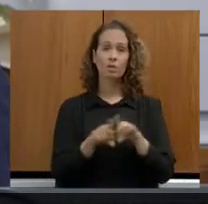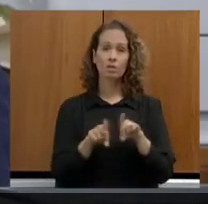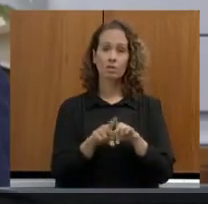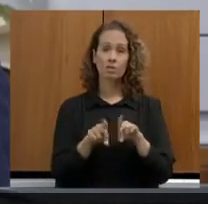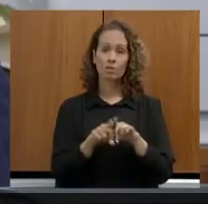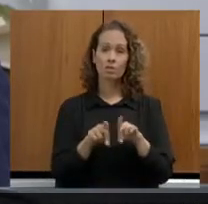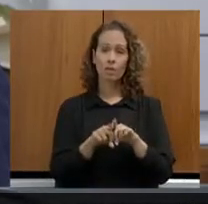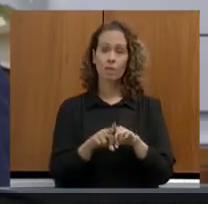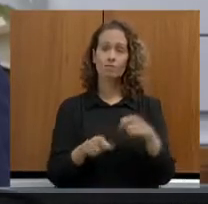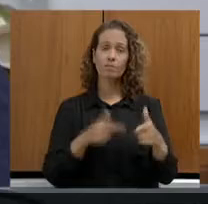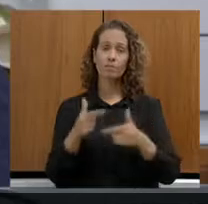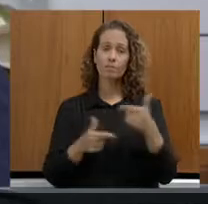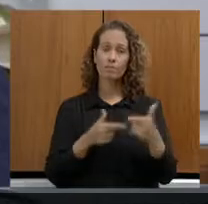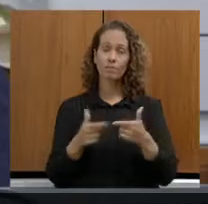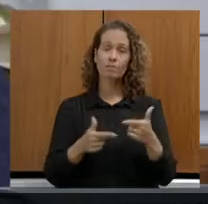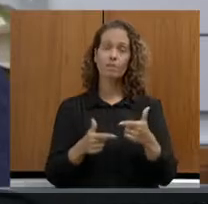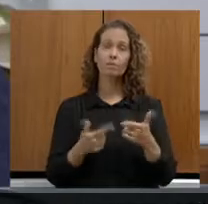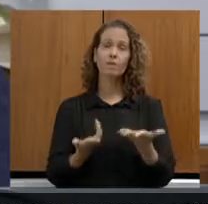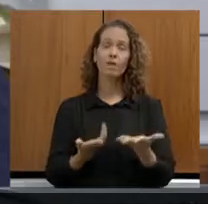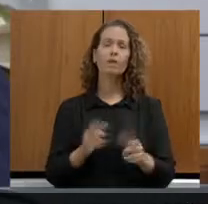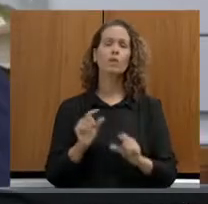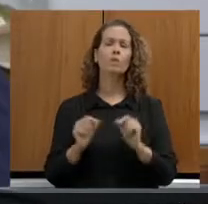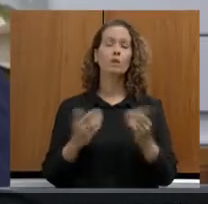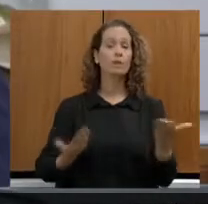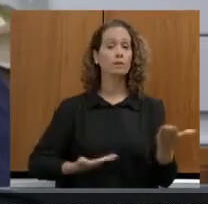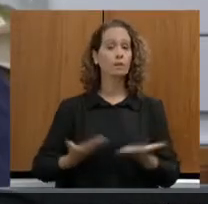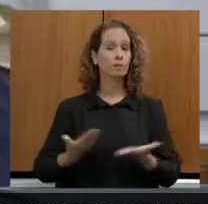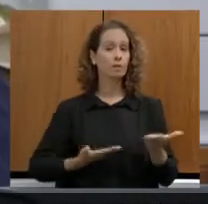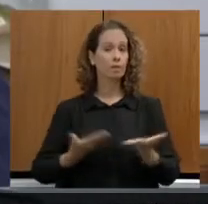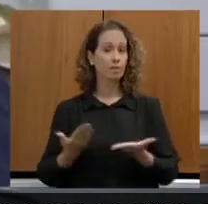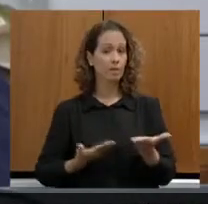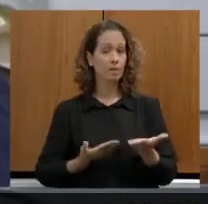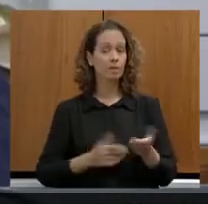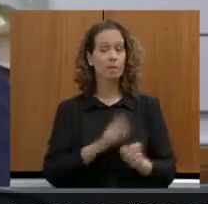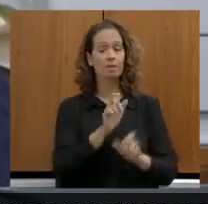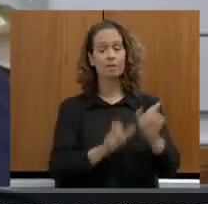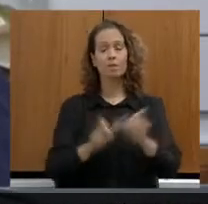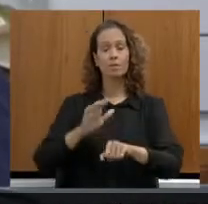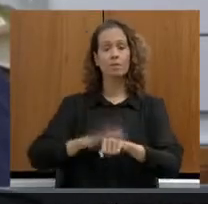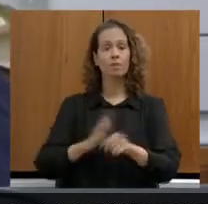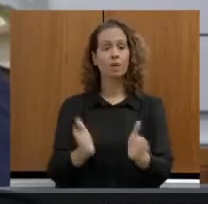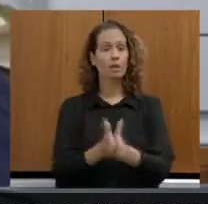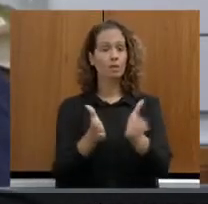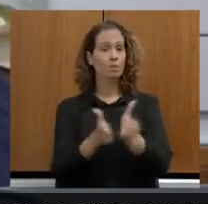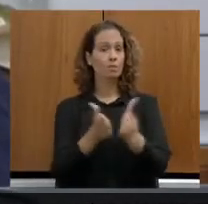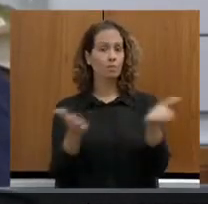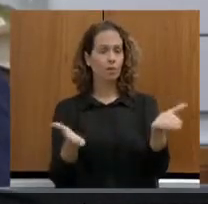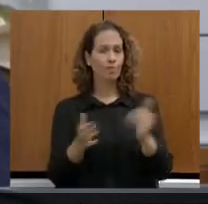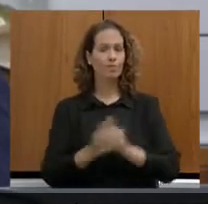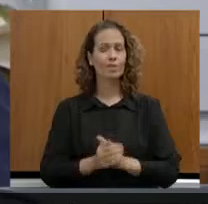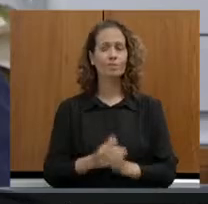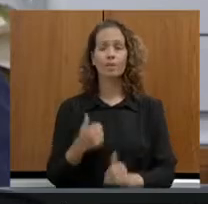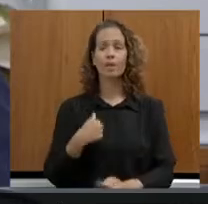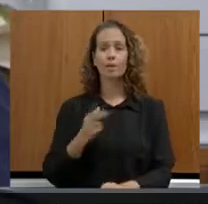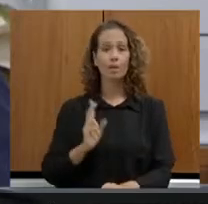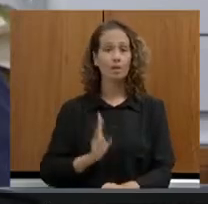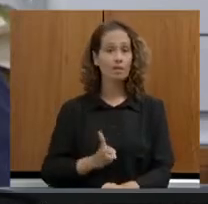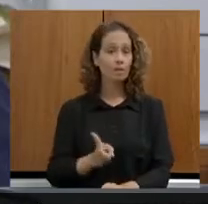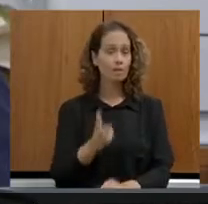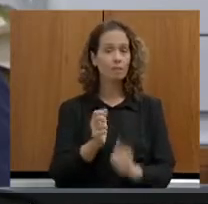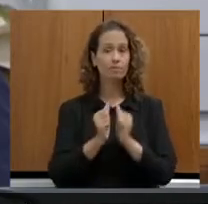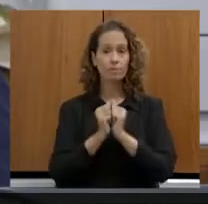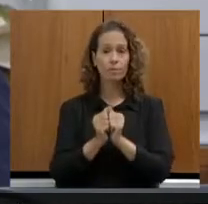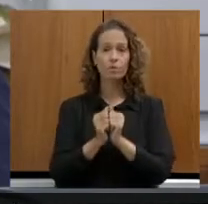para fazer esse papel de servir sobretudo aos mais pobres aos menos favorecidos eu sempre estarei do lado